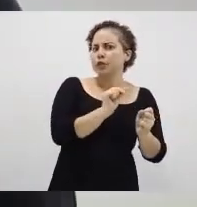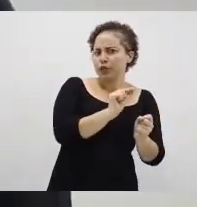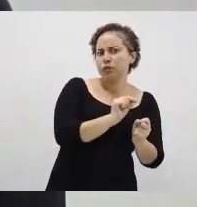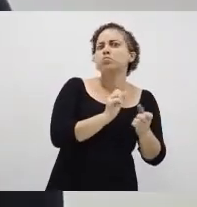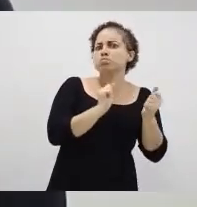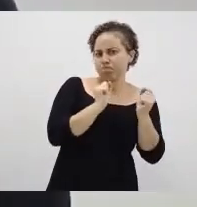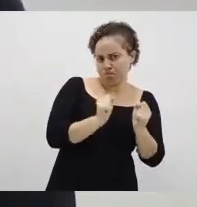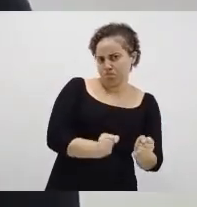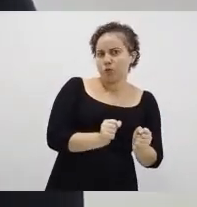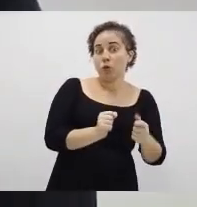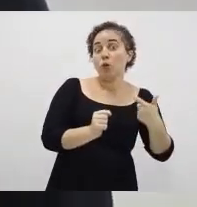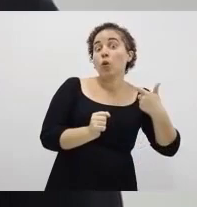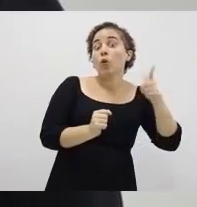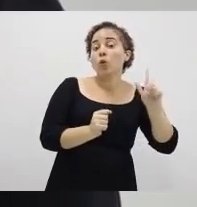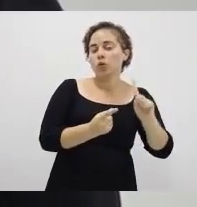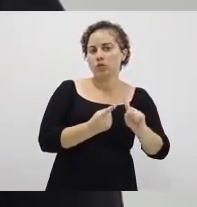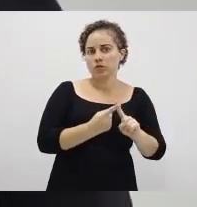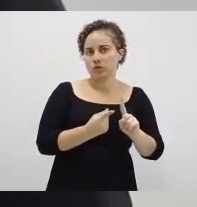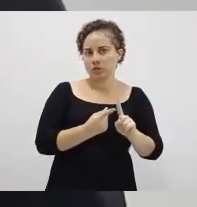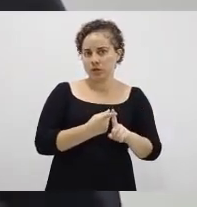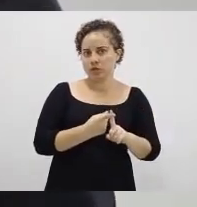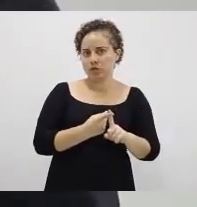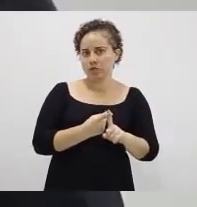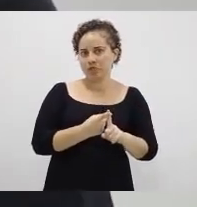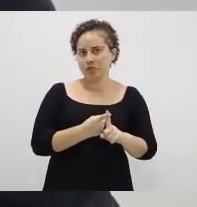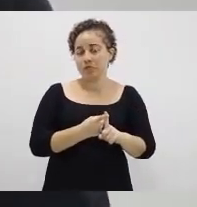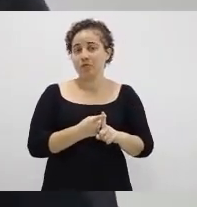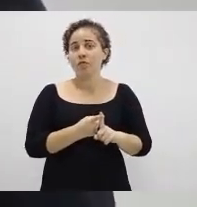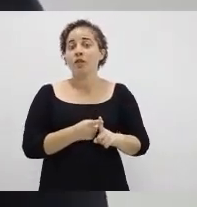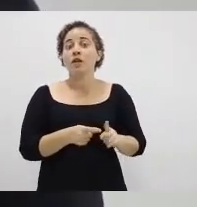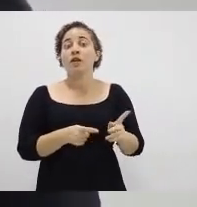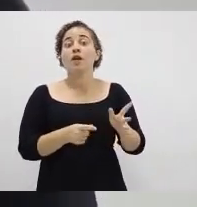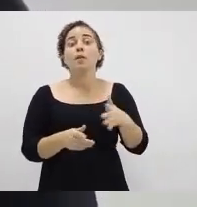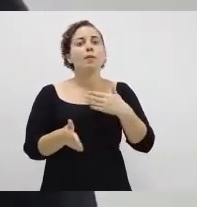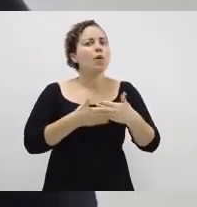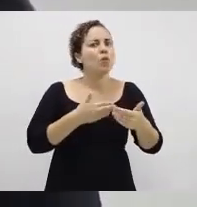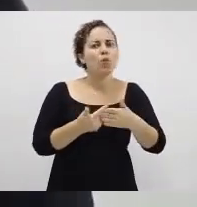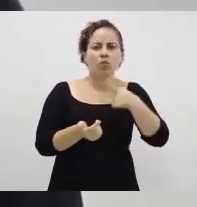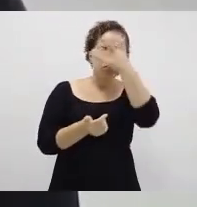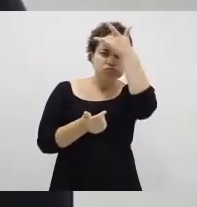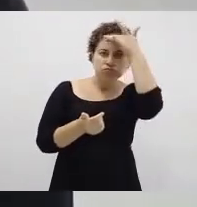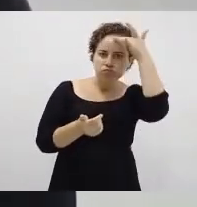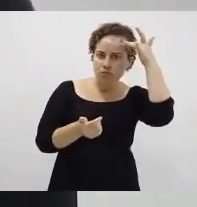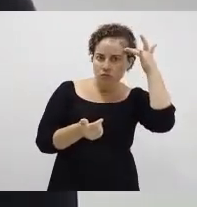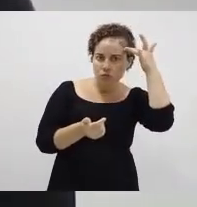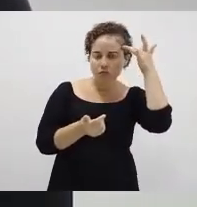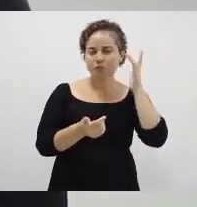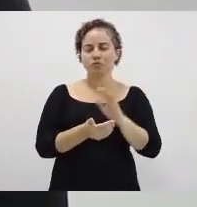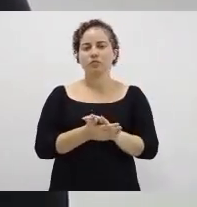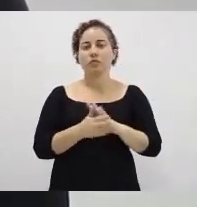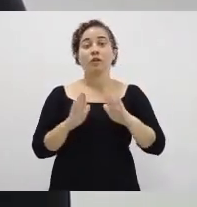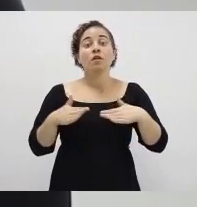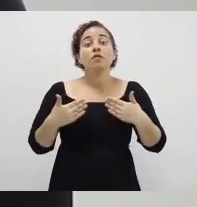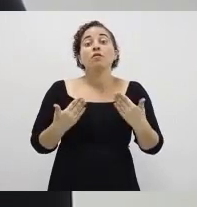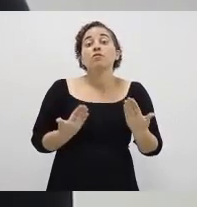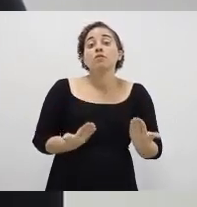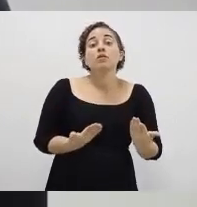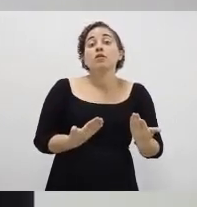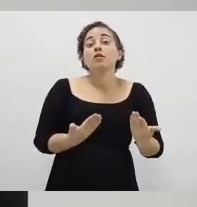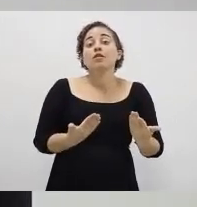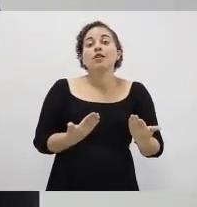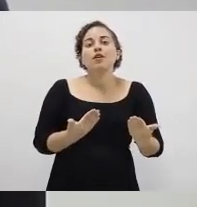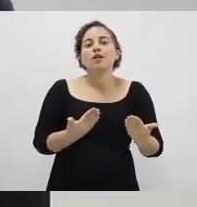da função alocativa, é um produto criado para qualquer pessoa. Então, não há impedimento para